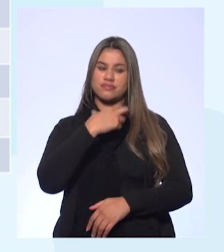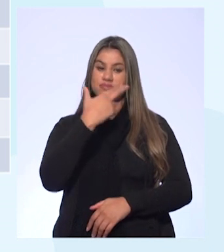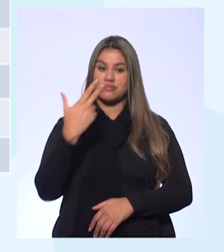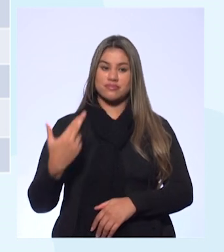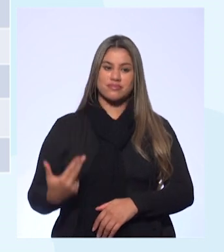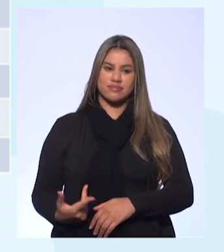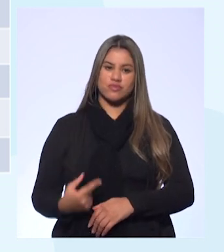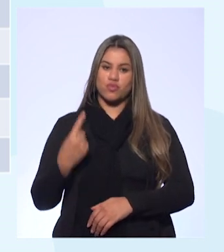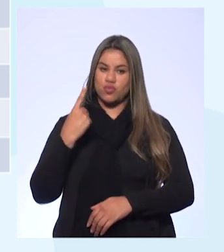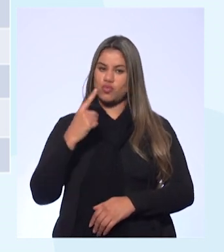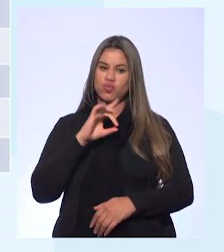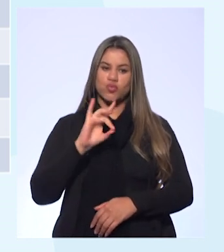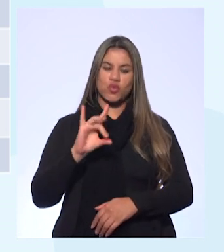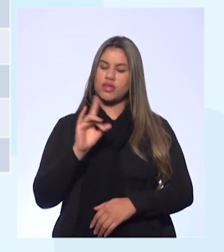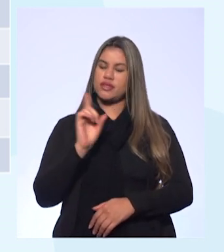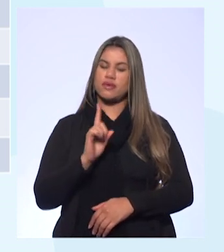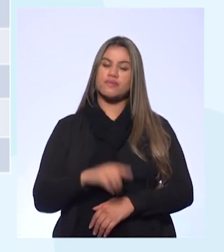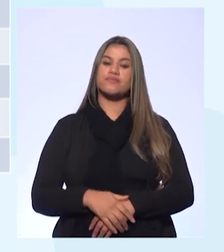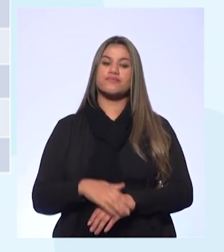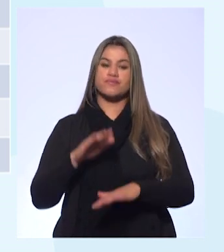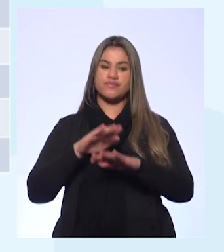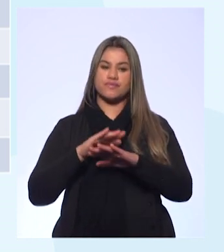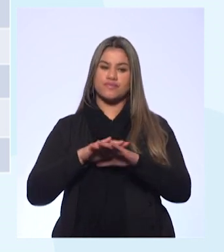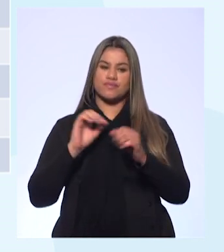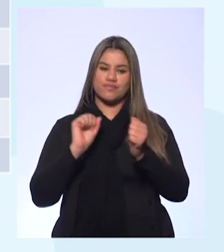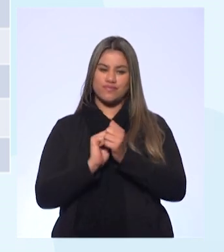apenas sozinho, né? Então, vamos fazer junto.